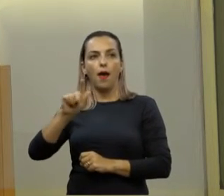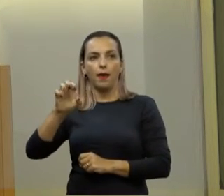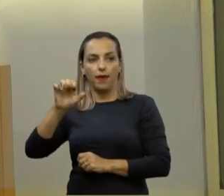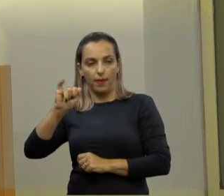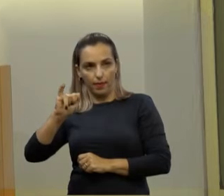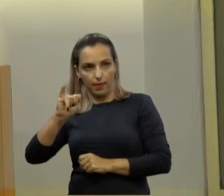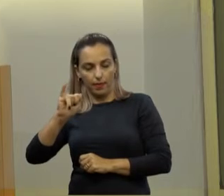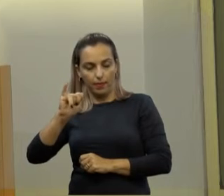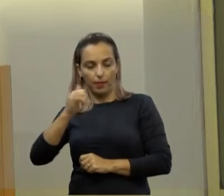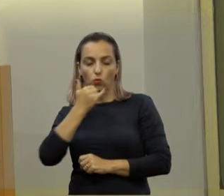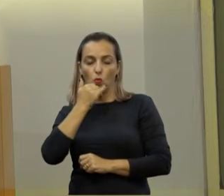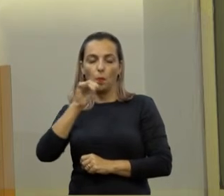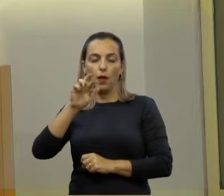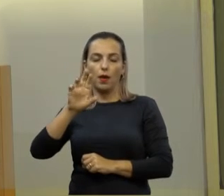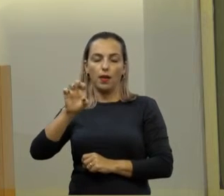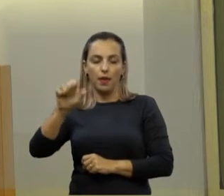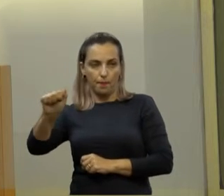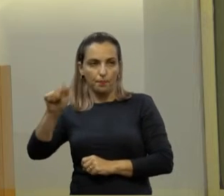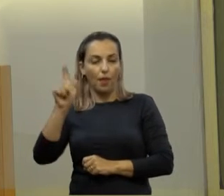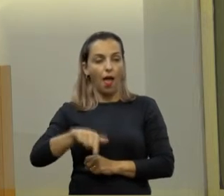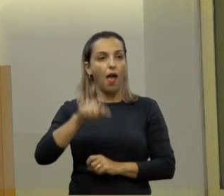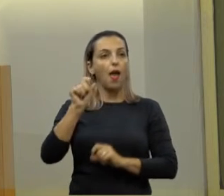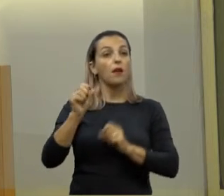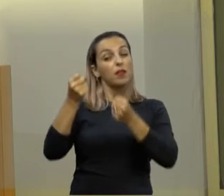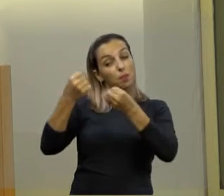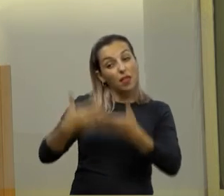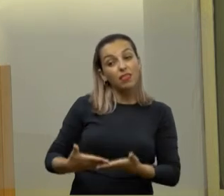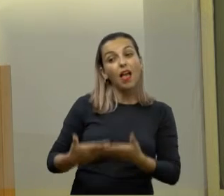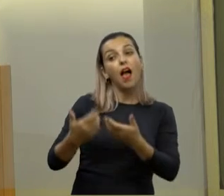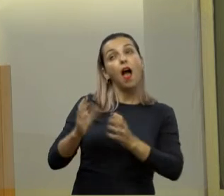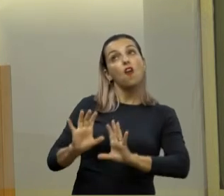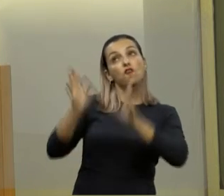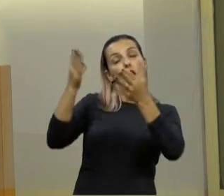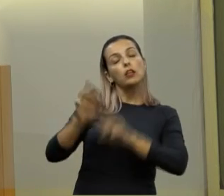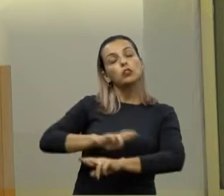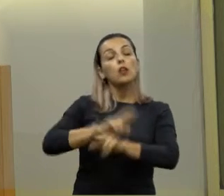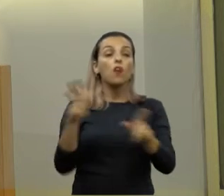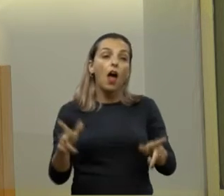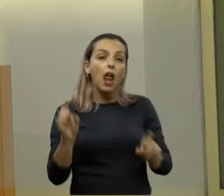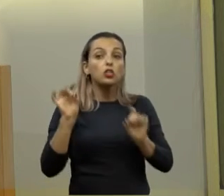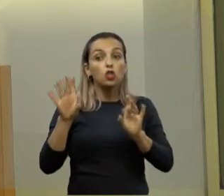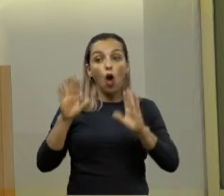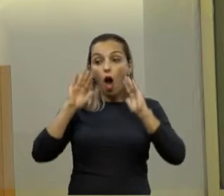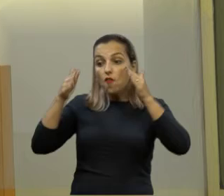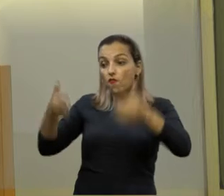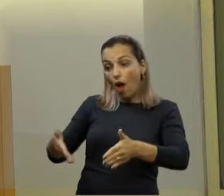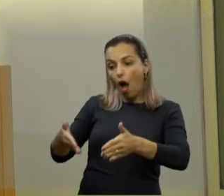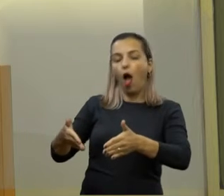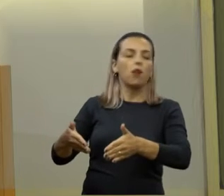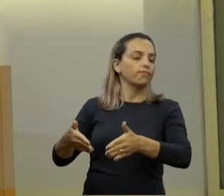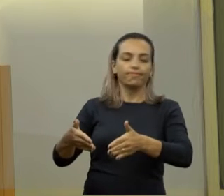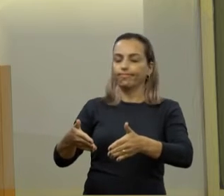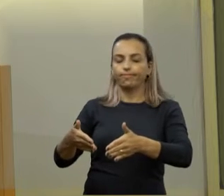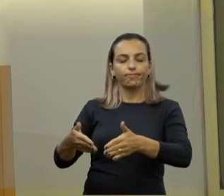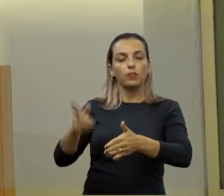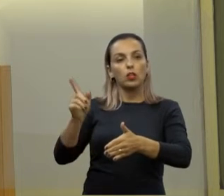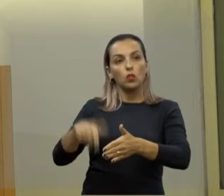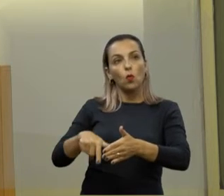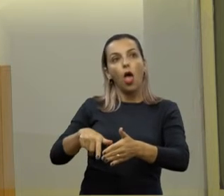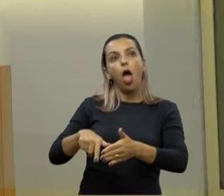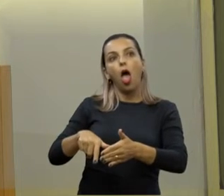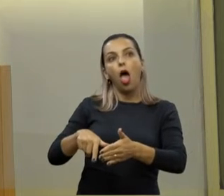exemplificadamente certo você pode fazer outros eventos lá né não é que você vai fazer isso é isso aqui é